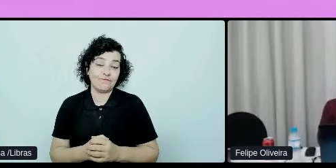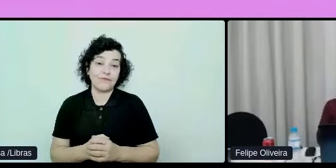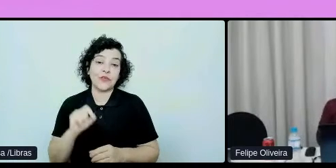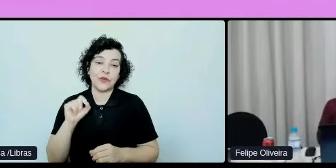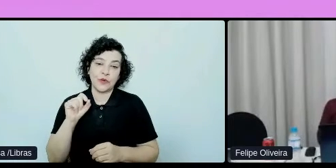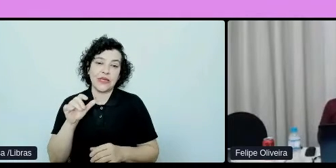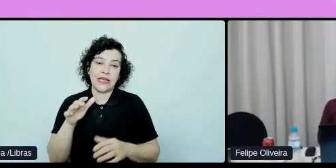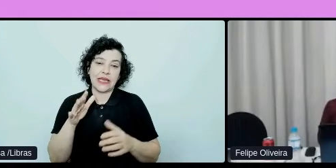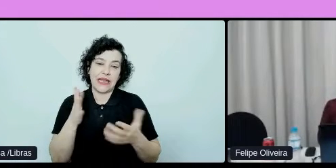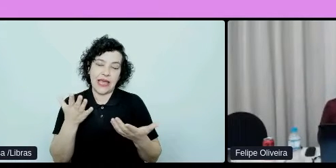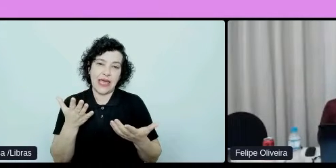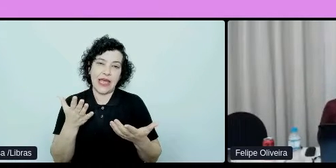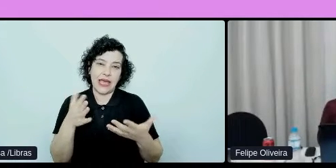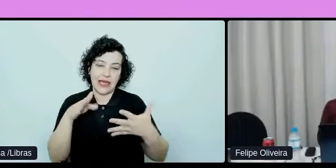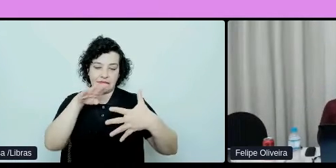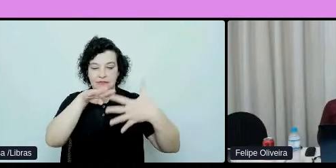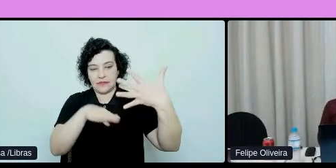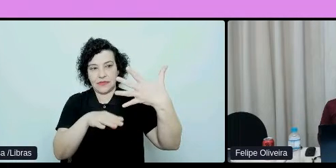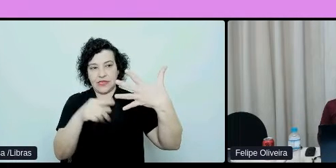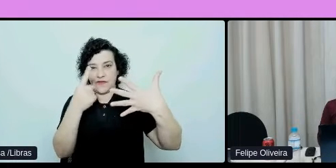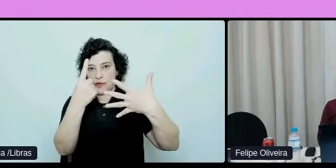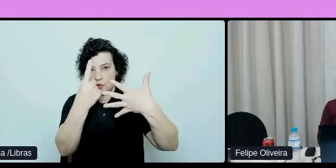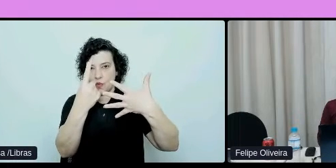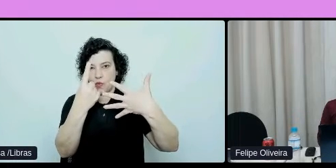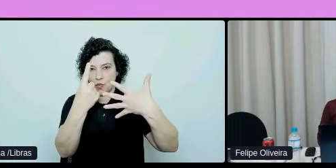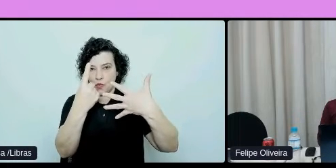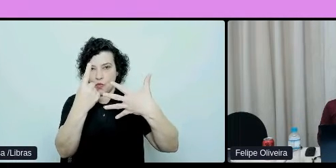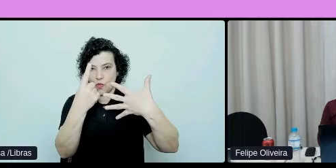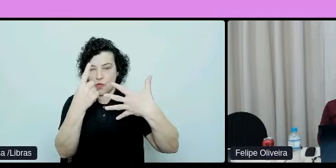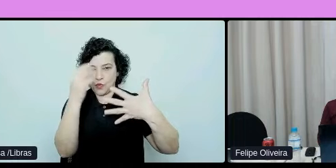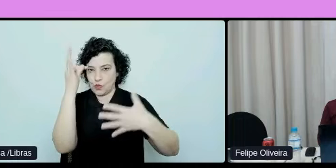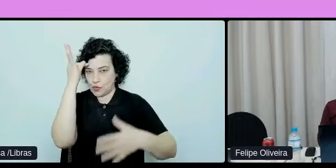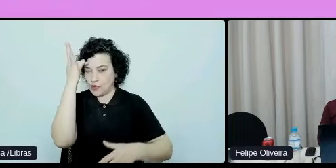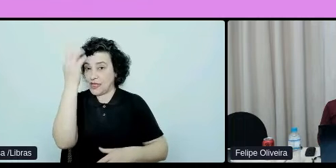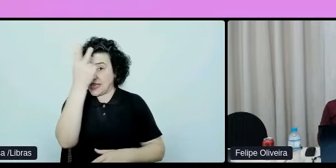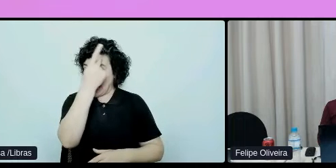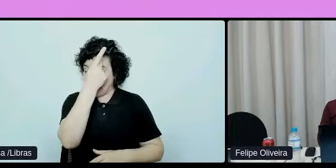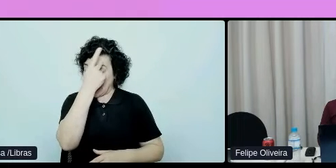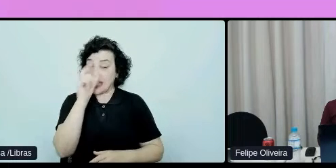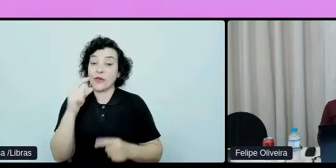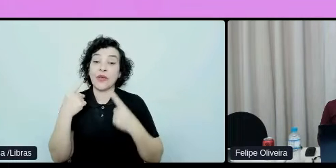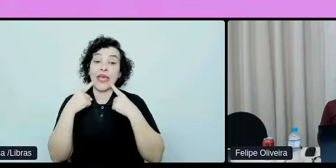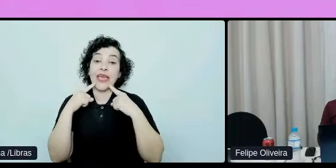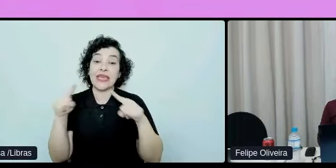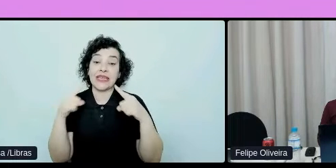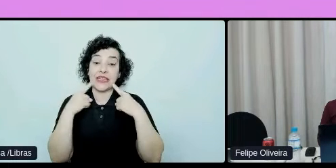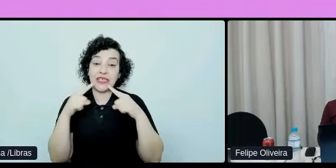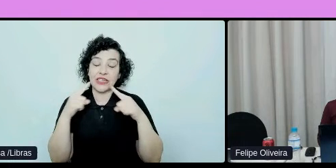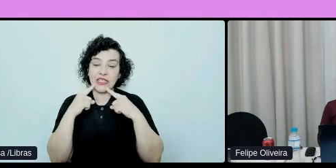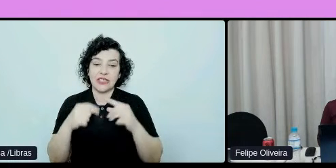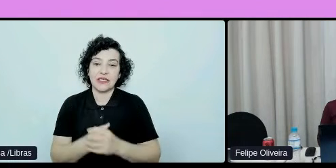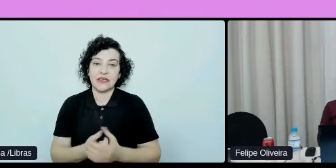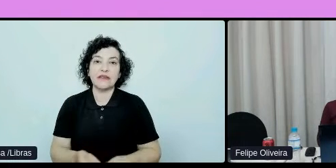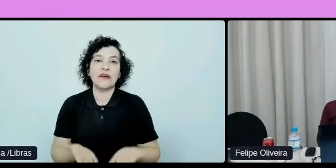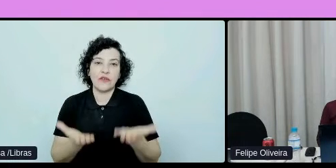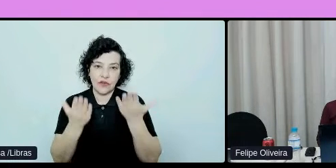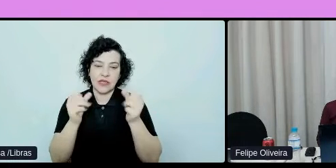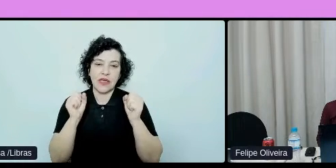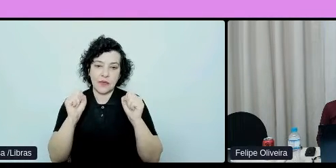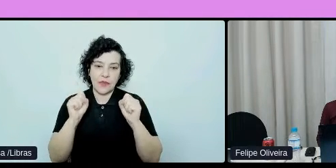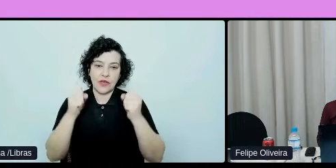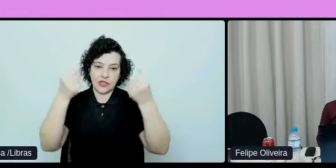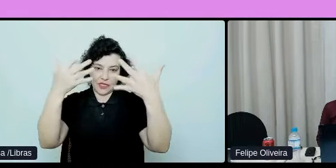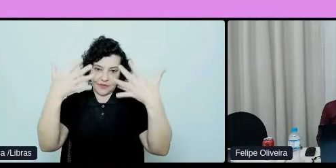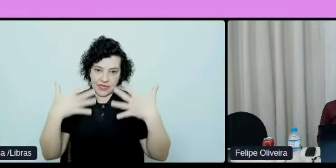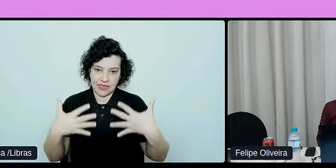1 do TEA, que é a necessidade de crítica. Amor, se você quiser falar alguma coisa, você me interrompe, tá? Que eu não